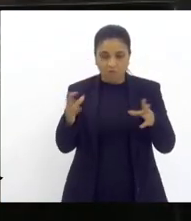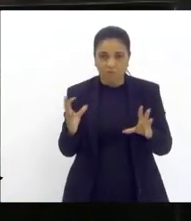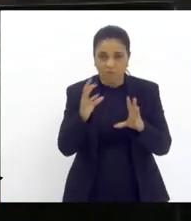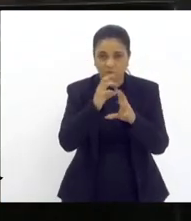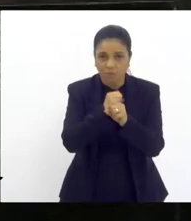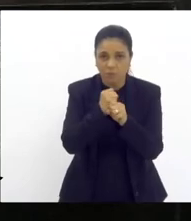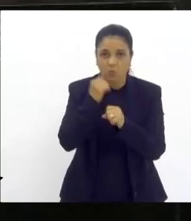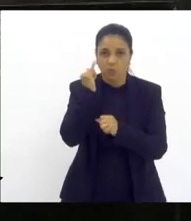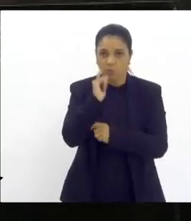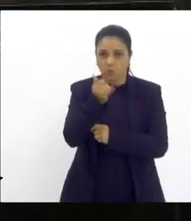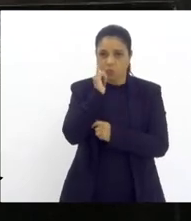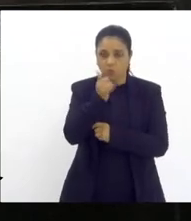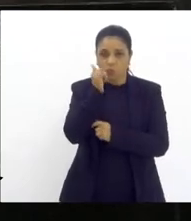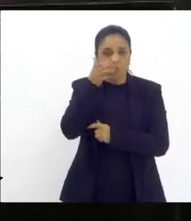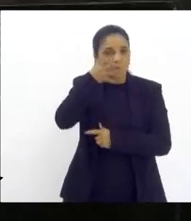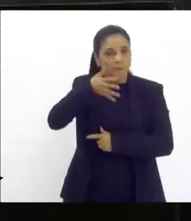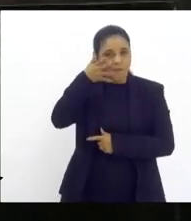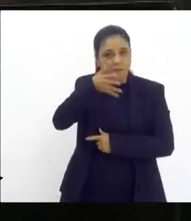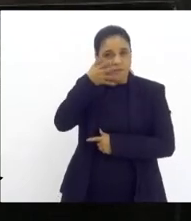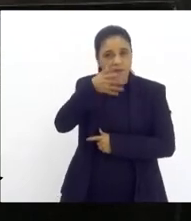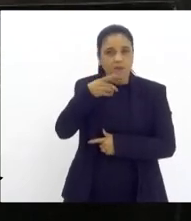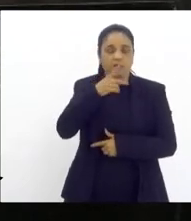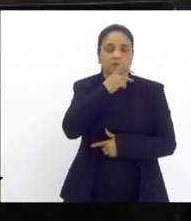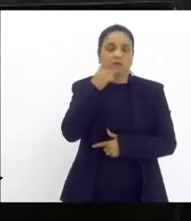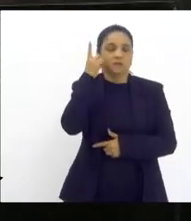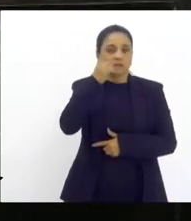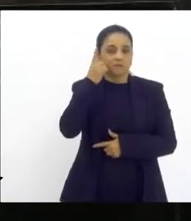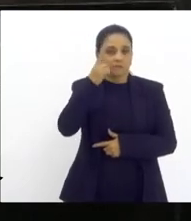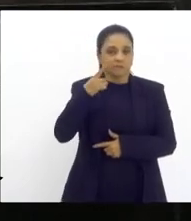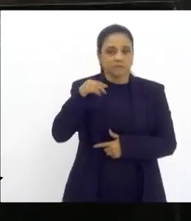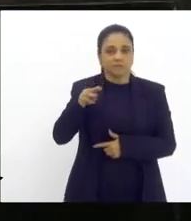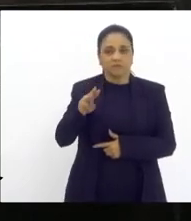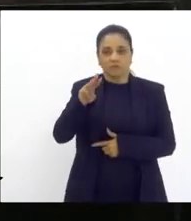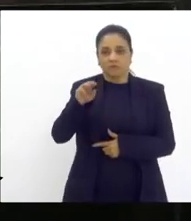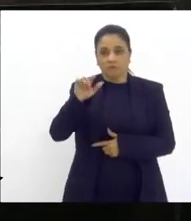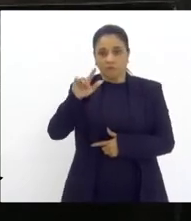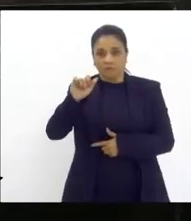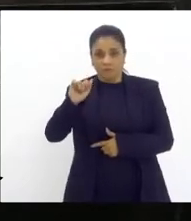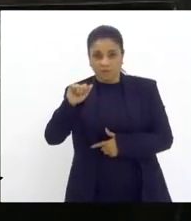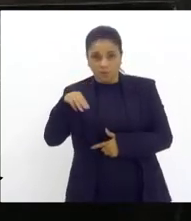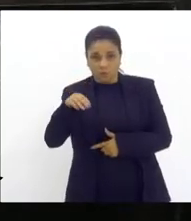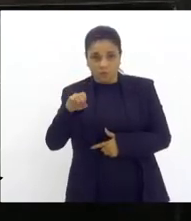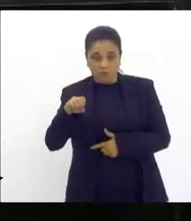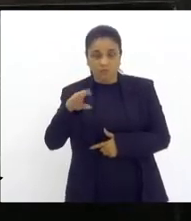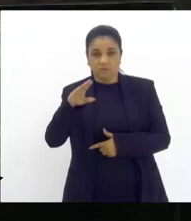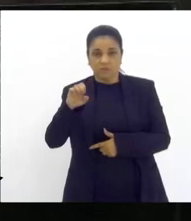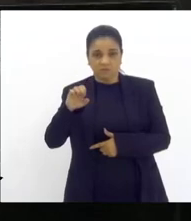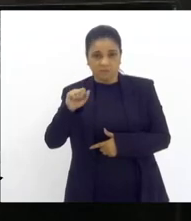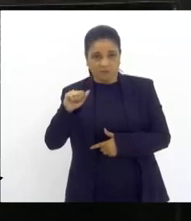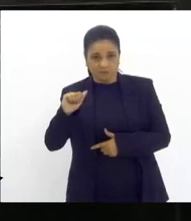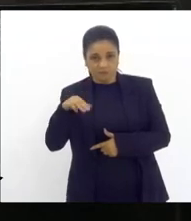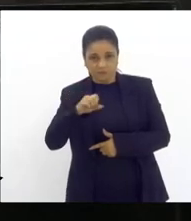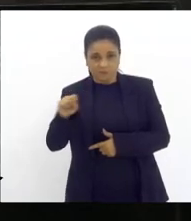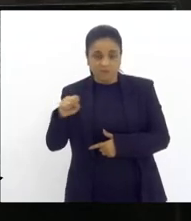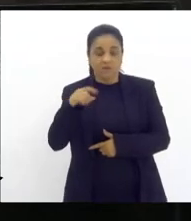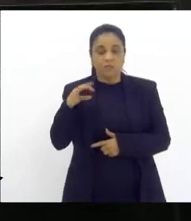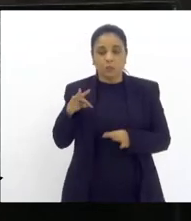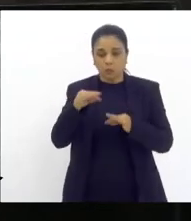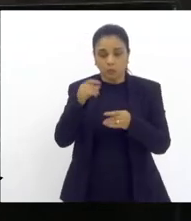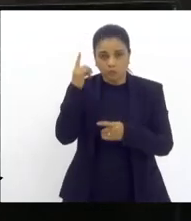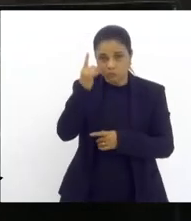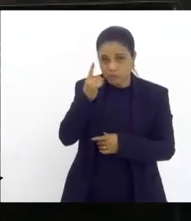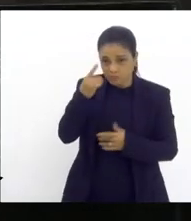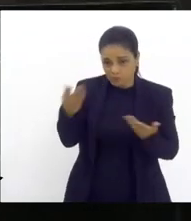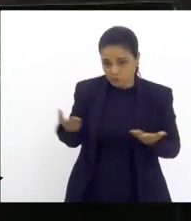Presidente Valdo Ceasa Deputado Guilherme Delano e os demais deputados e deputados que estão presentes afirmando